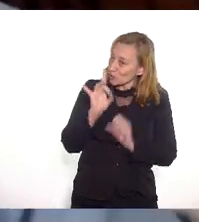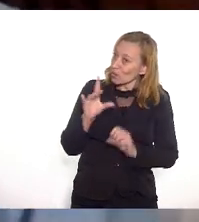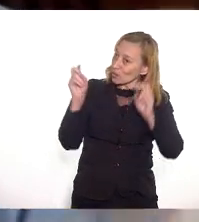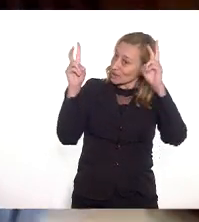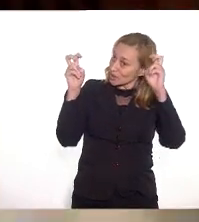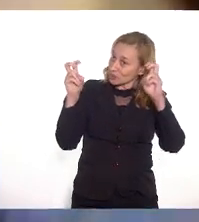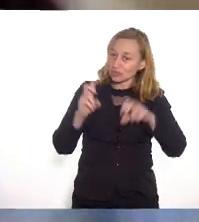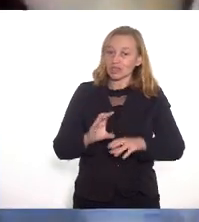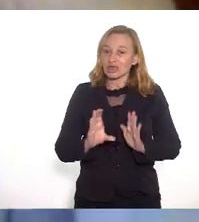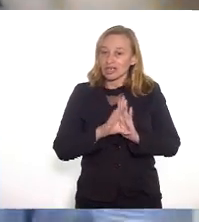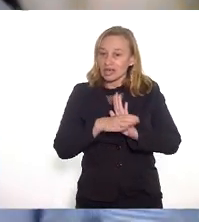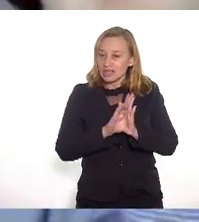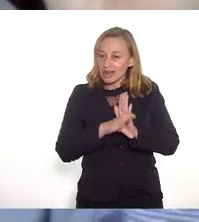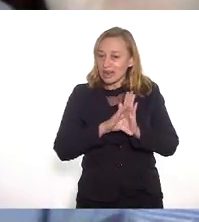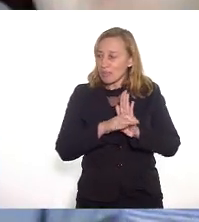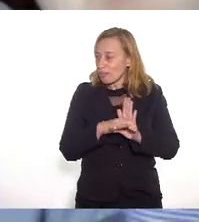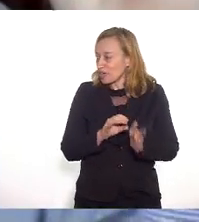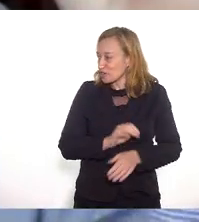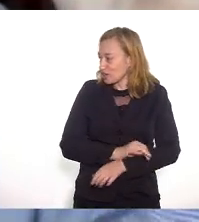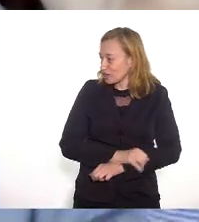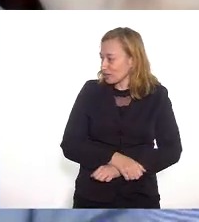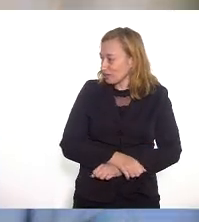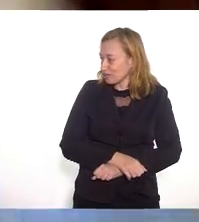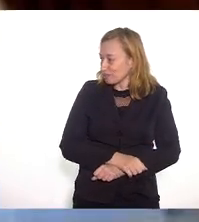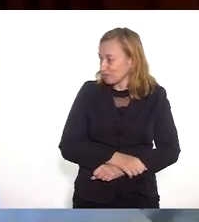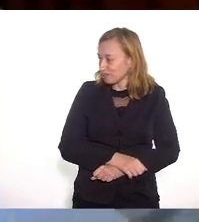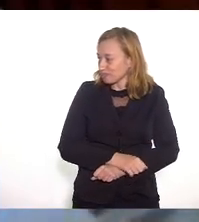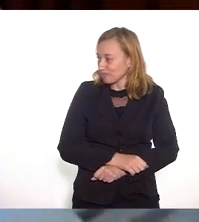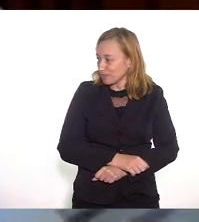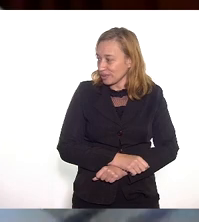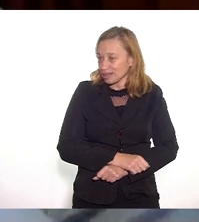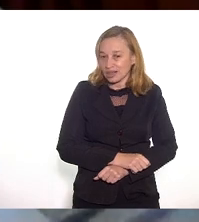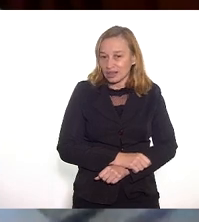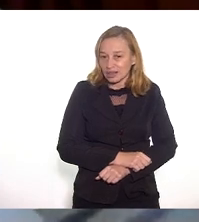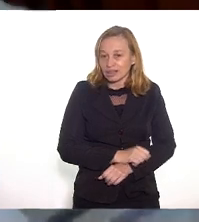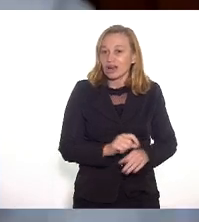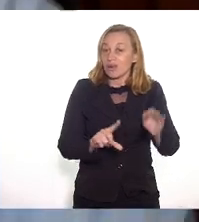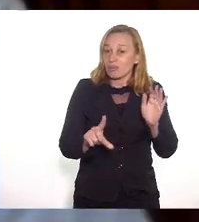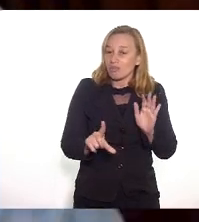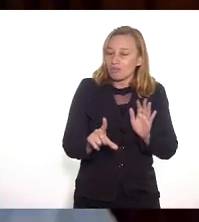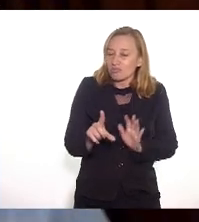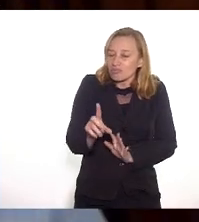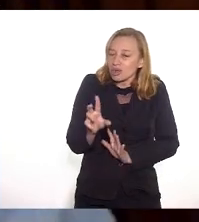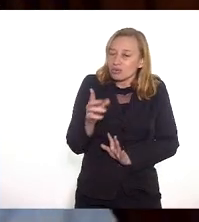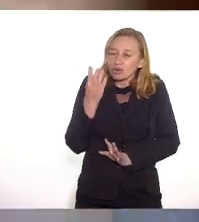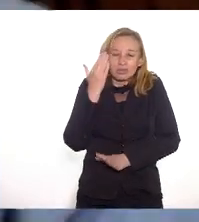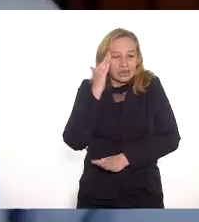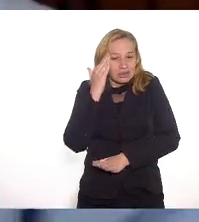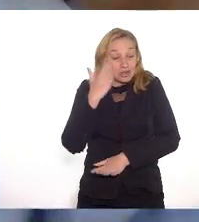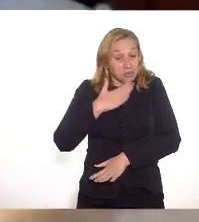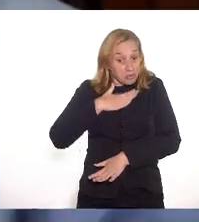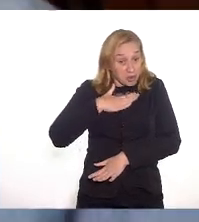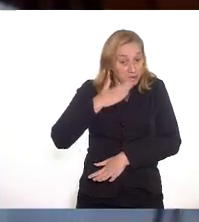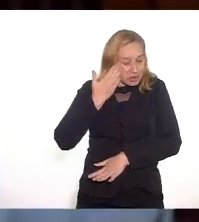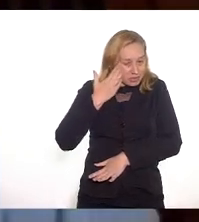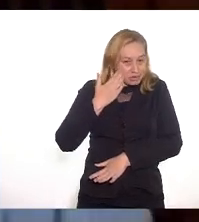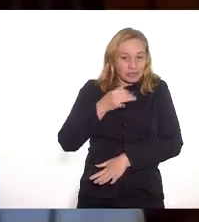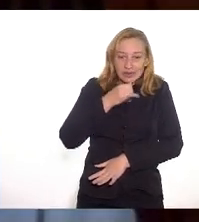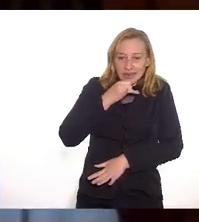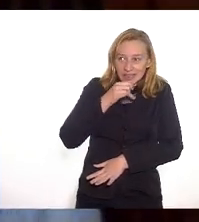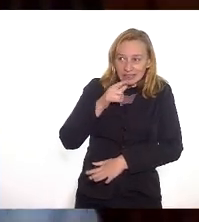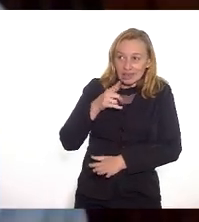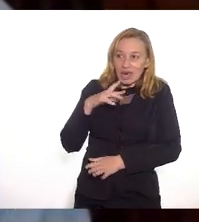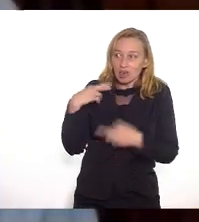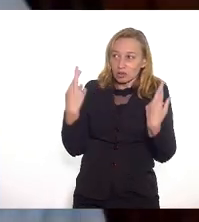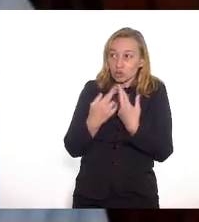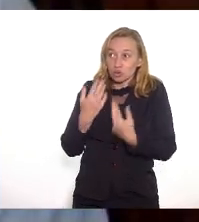os conceitos... Eu tenho uma leve divergência desse conceito. No meu entendimento, usando um exemplo que nós usamos na reunião de